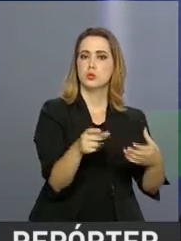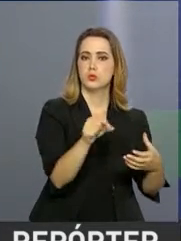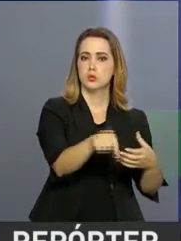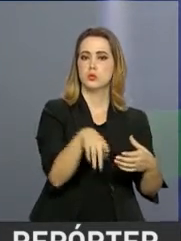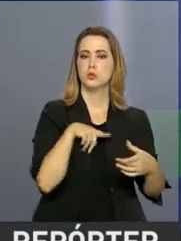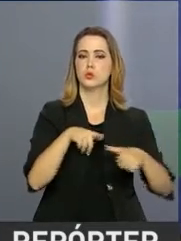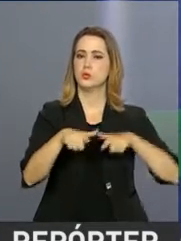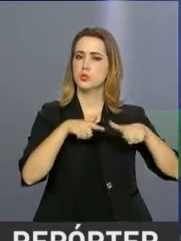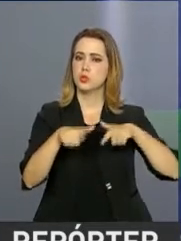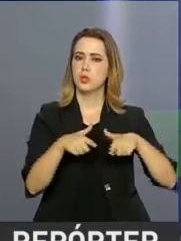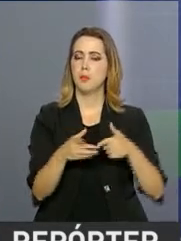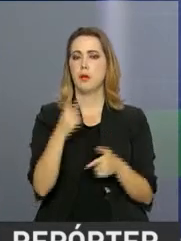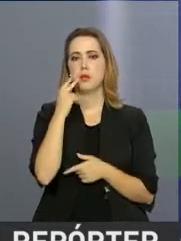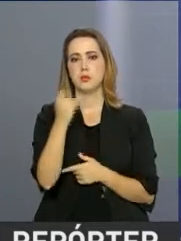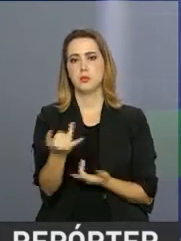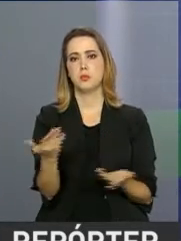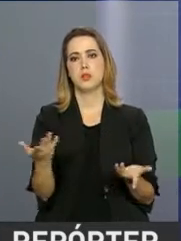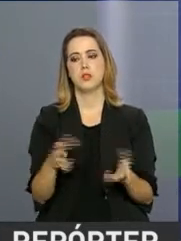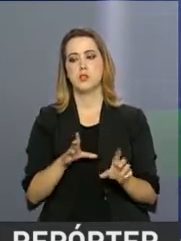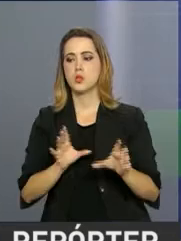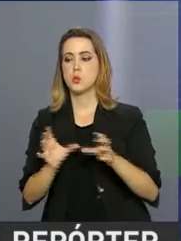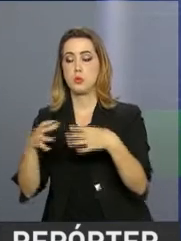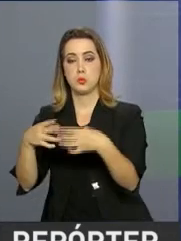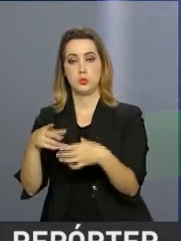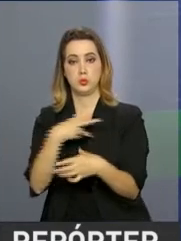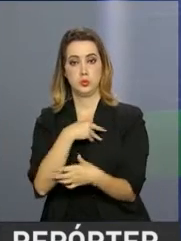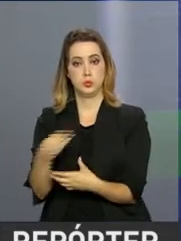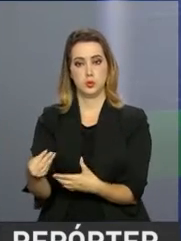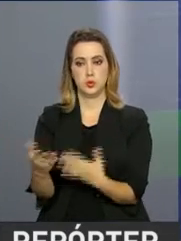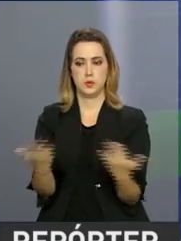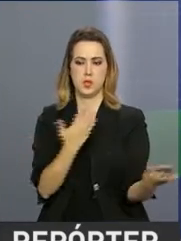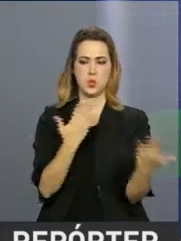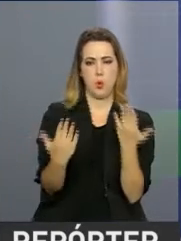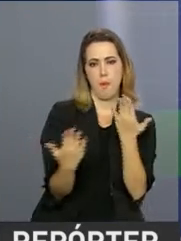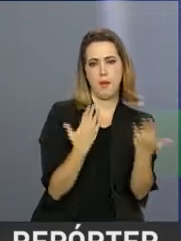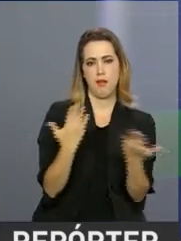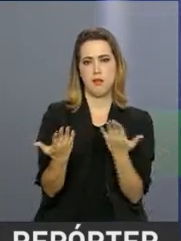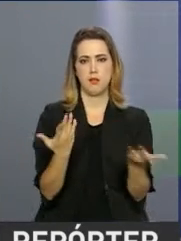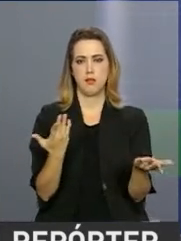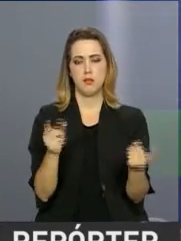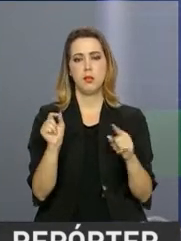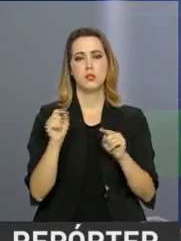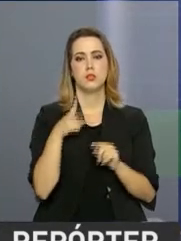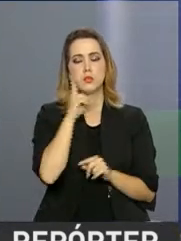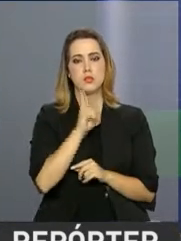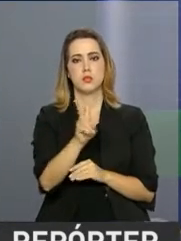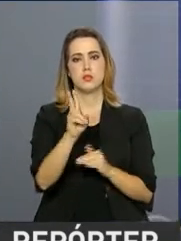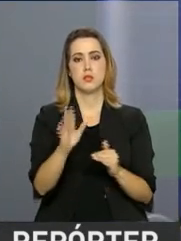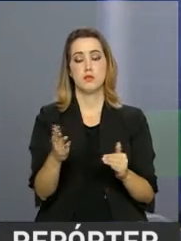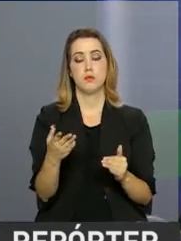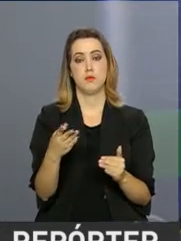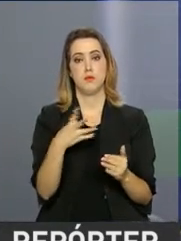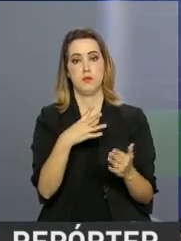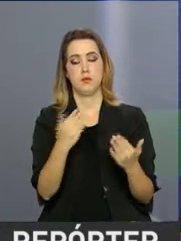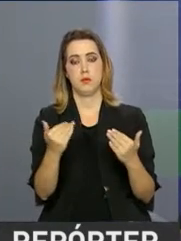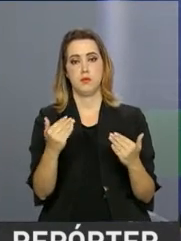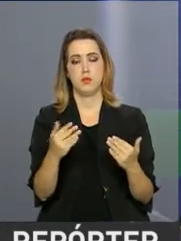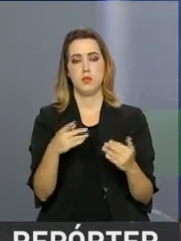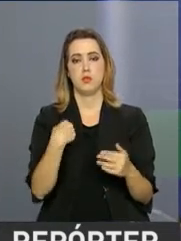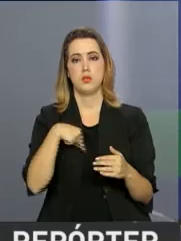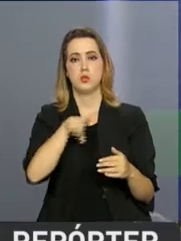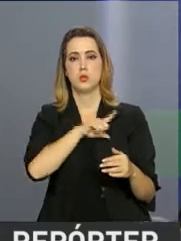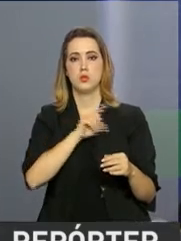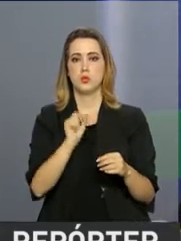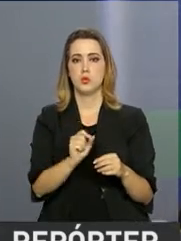os pais trabalhavam que o grupo ocupacional que os filhos também é assumir no mercado de trabalho portanto tem ainda uma dependência gente